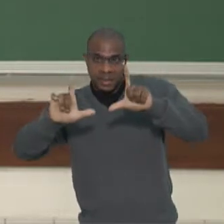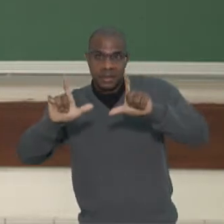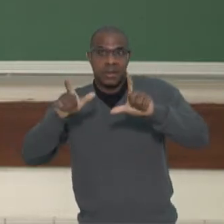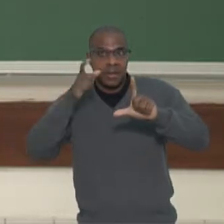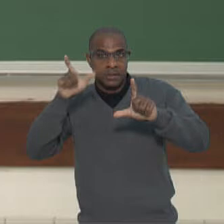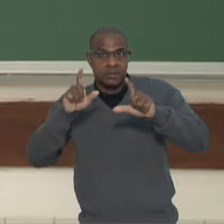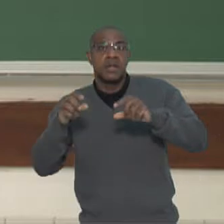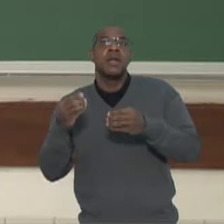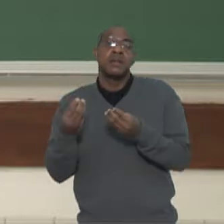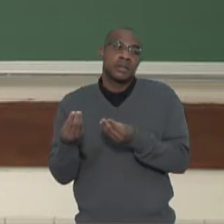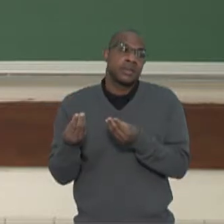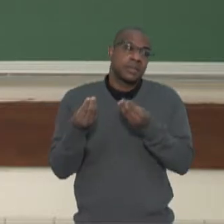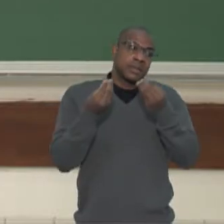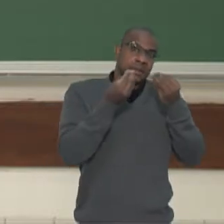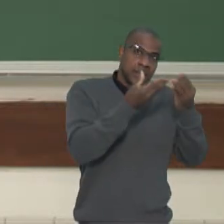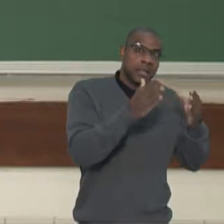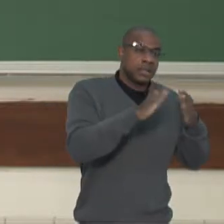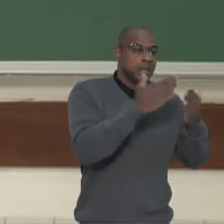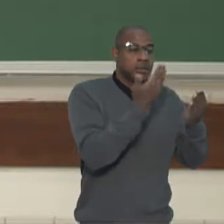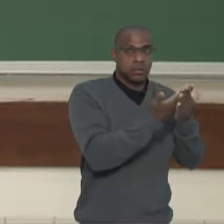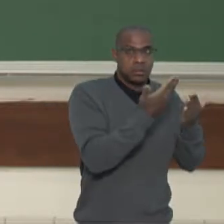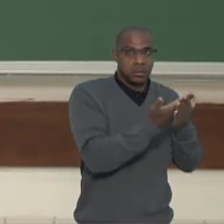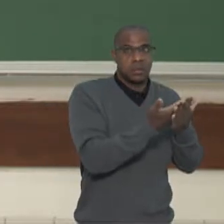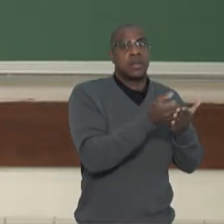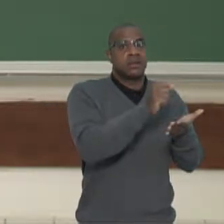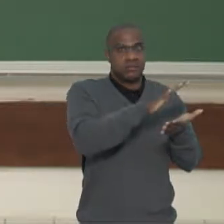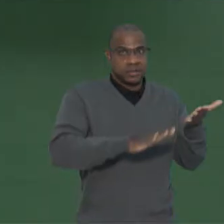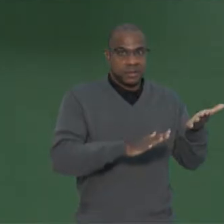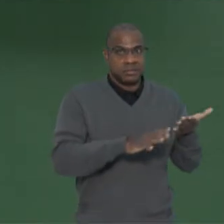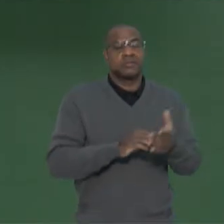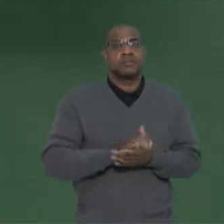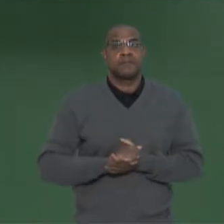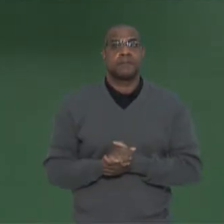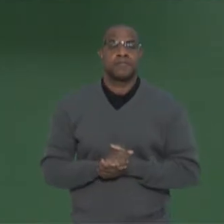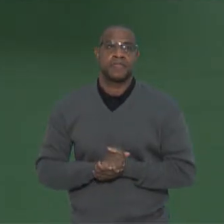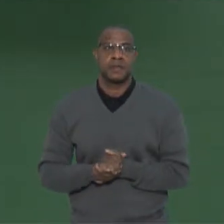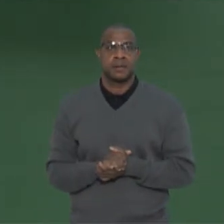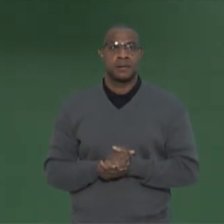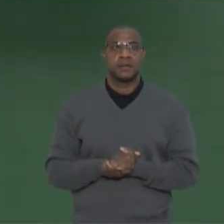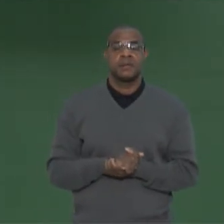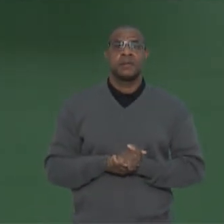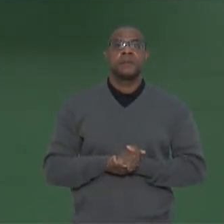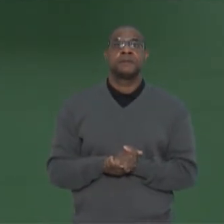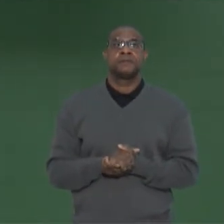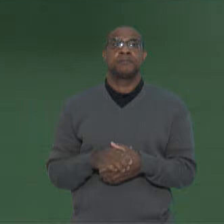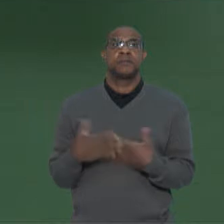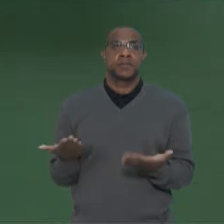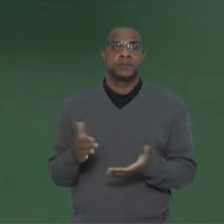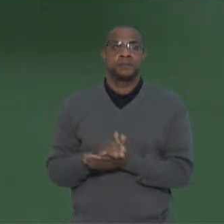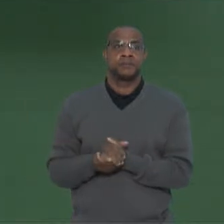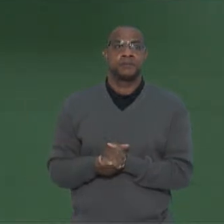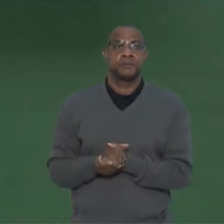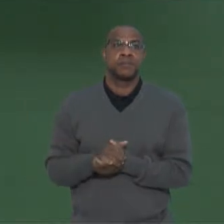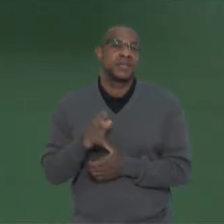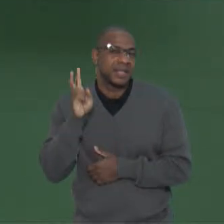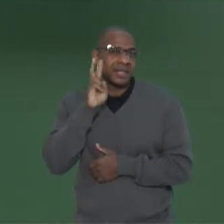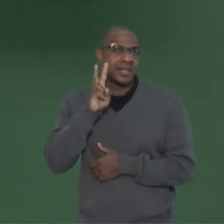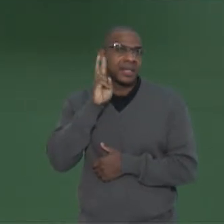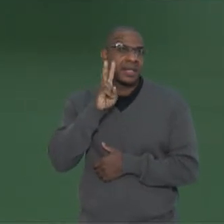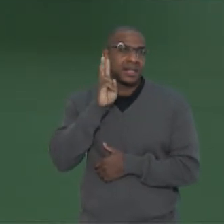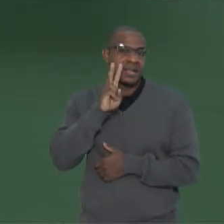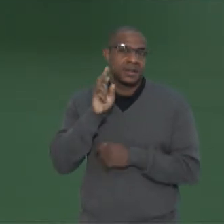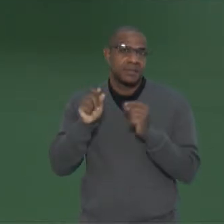do colégio, beleza? O que estudamos aqui na aula passada, então, relembrando um pouco sobre o